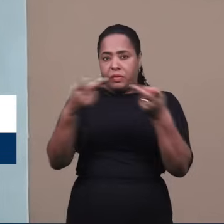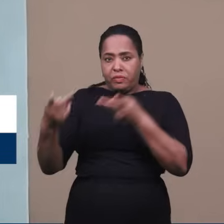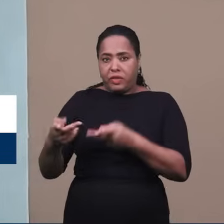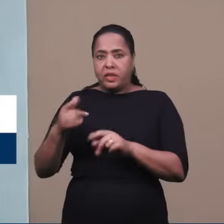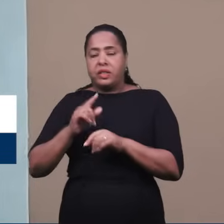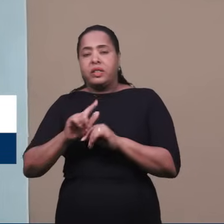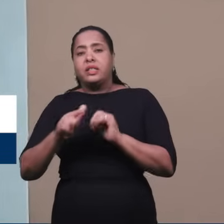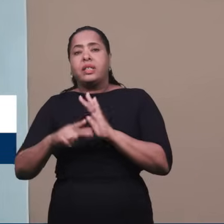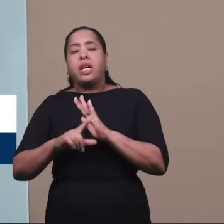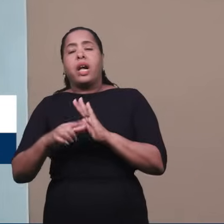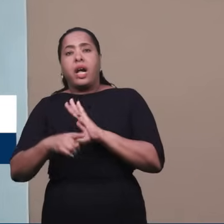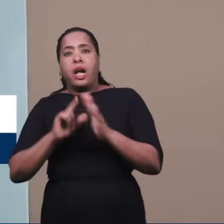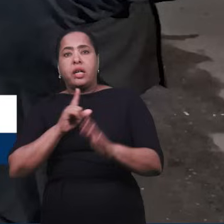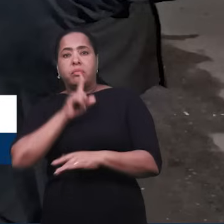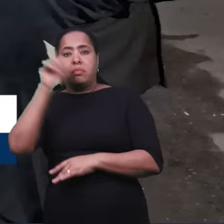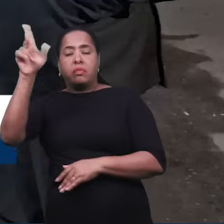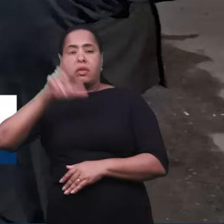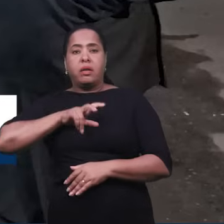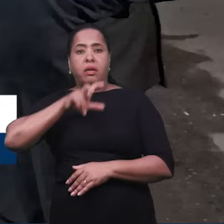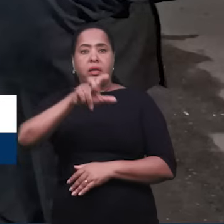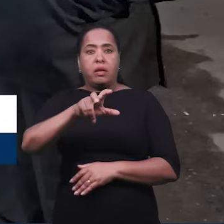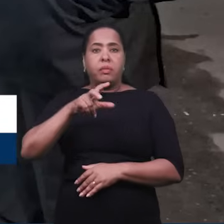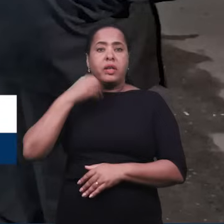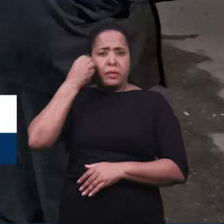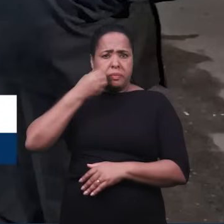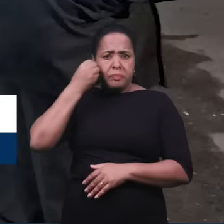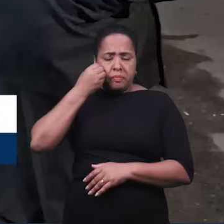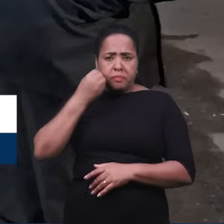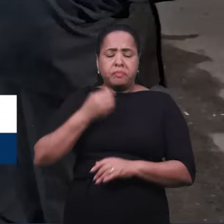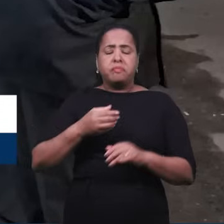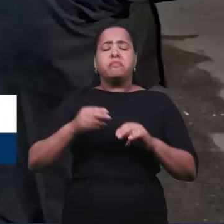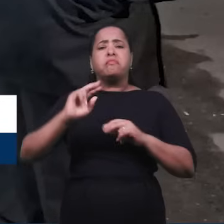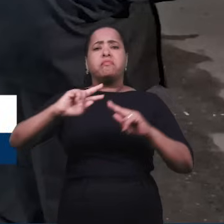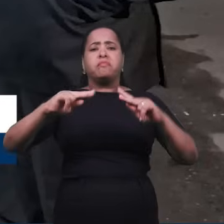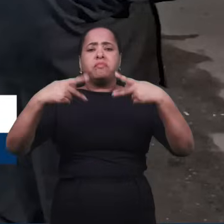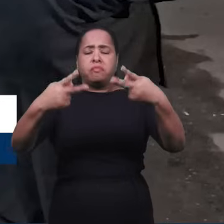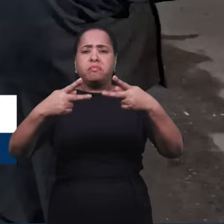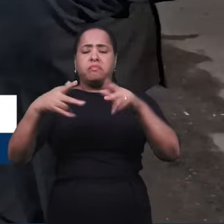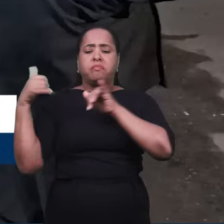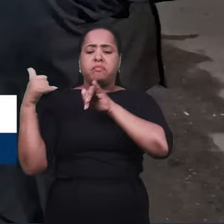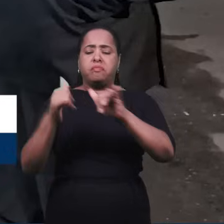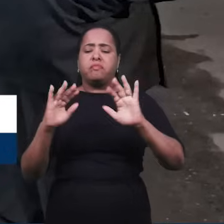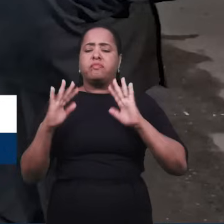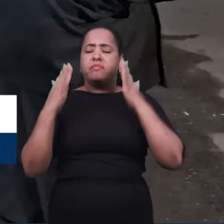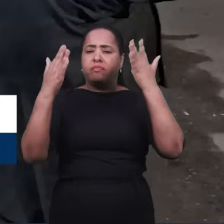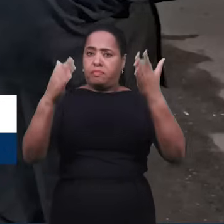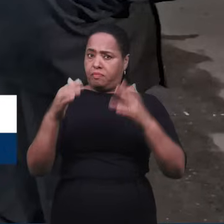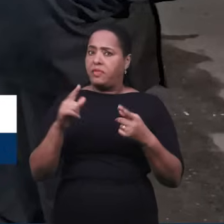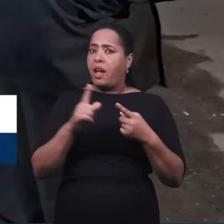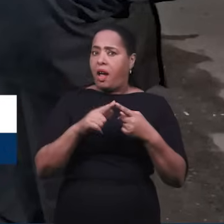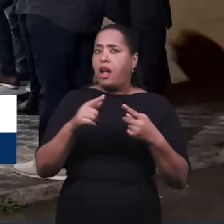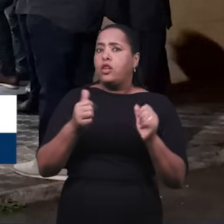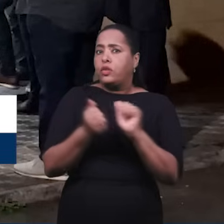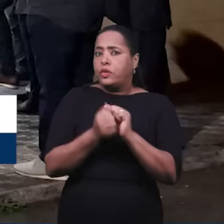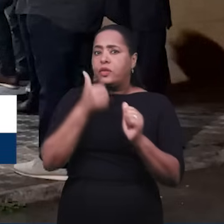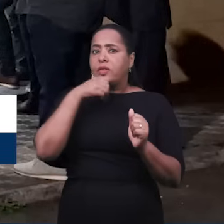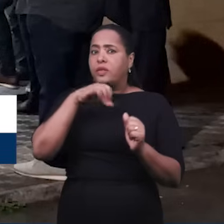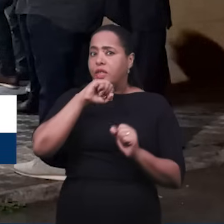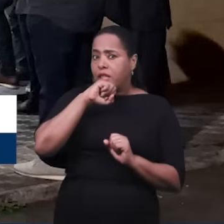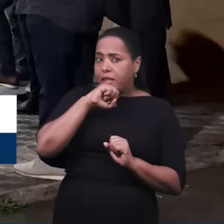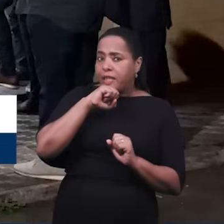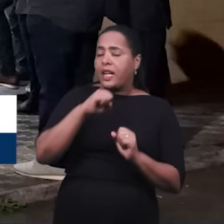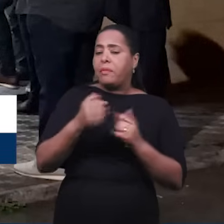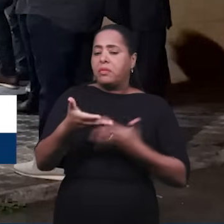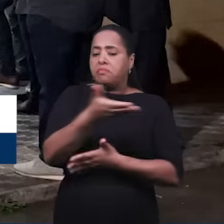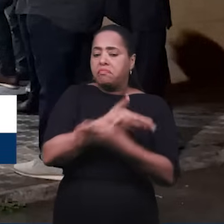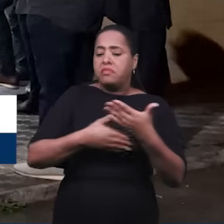em Portugal. Ao receber o link do Trombetas e Festas, ela e sua mãe passaram a acompanhar os nossos cultos online. Agora que retornou